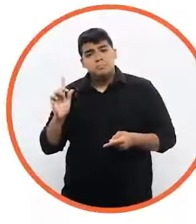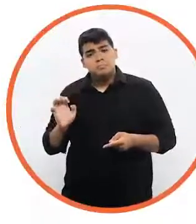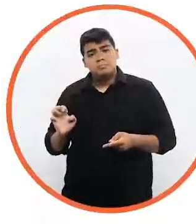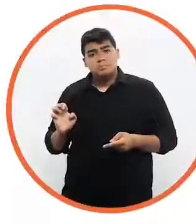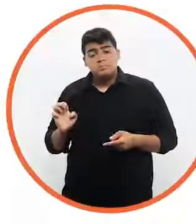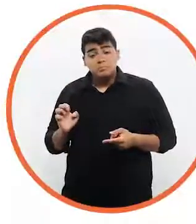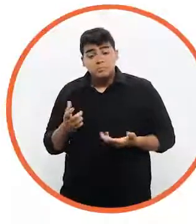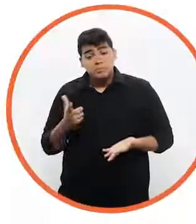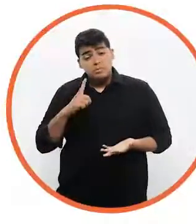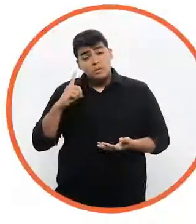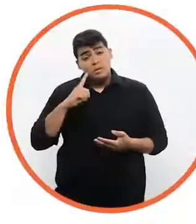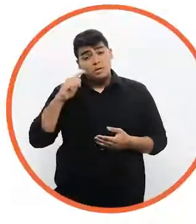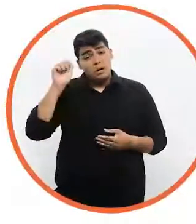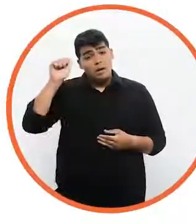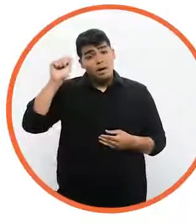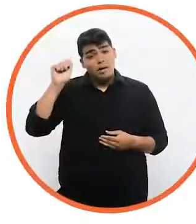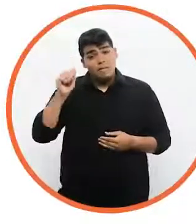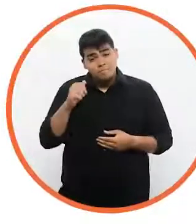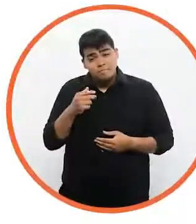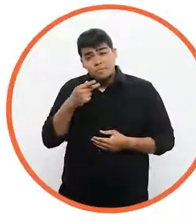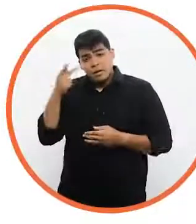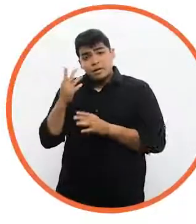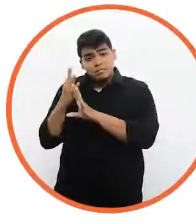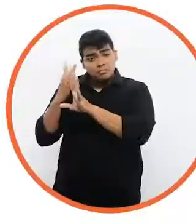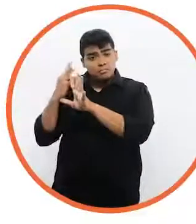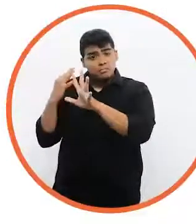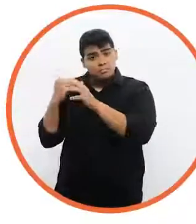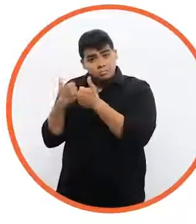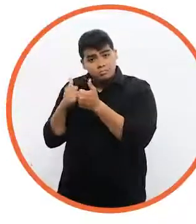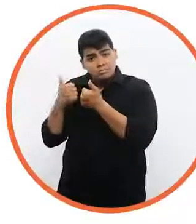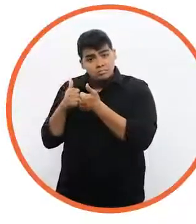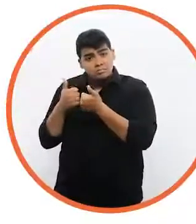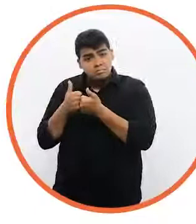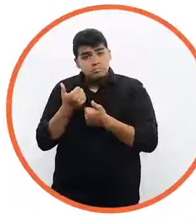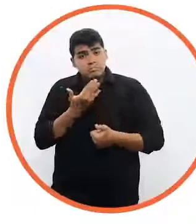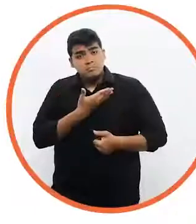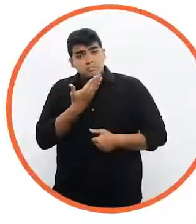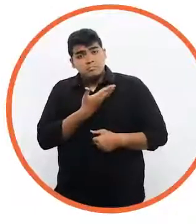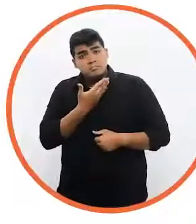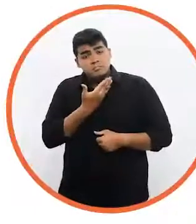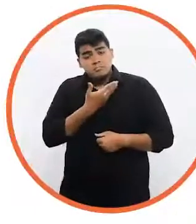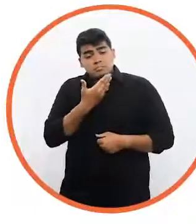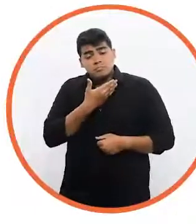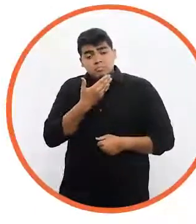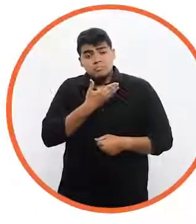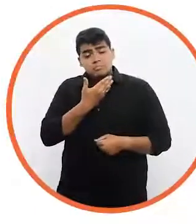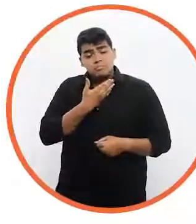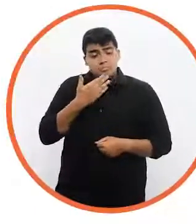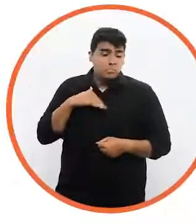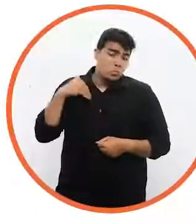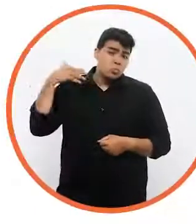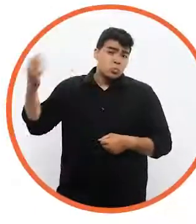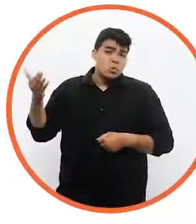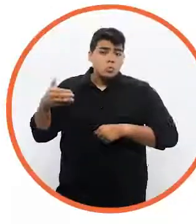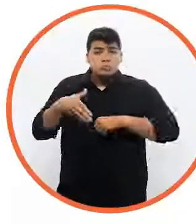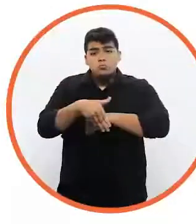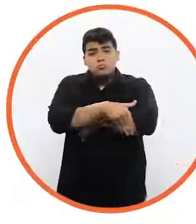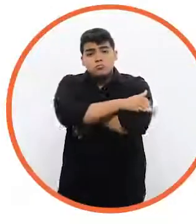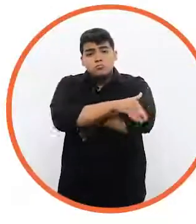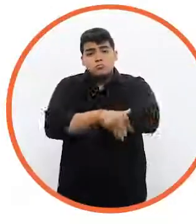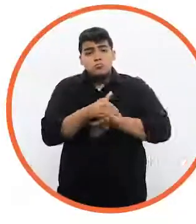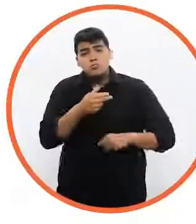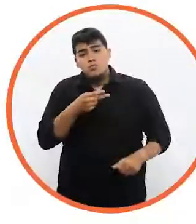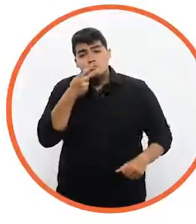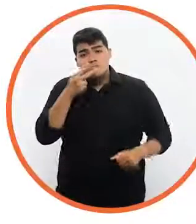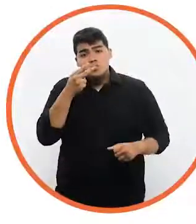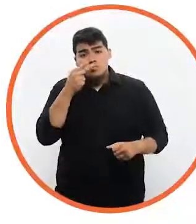aqui, alternativa A, havia uma fila comprida na parada de ônibus, seu amigo Norm estava do outro lado da